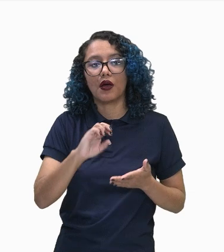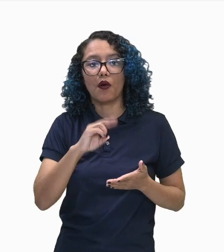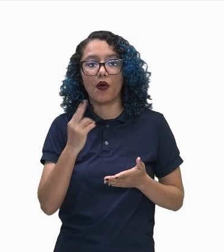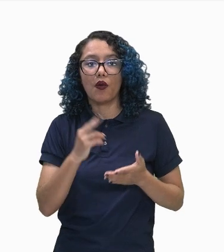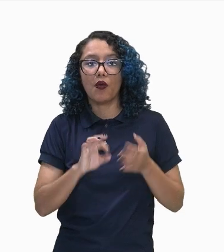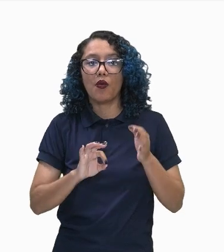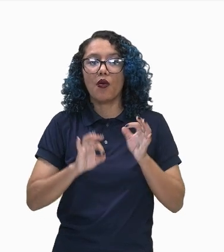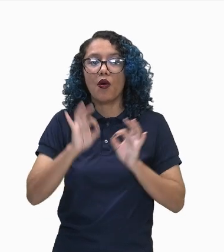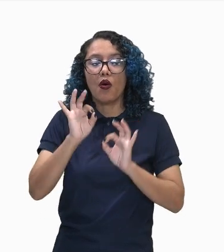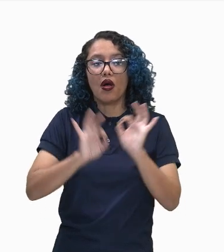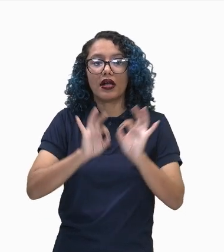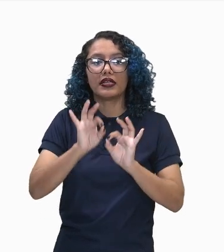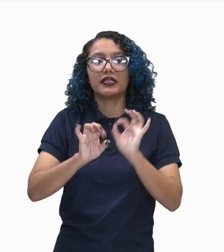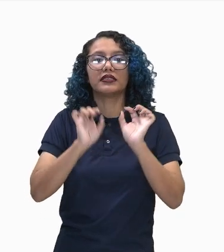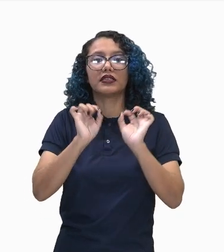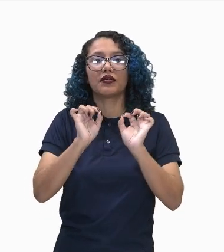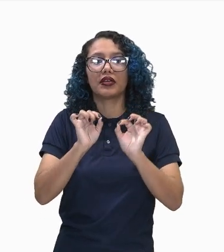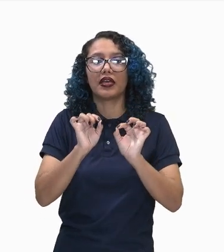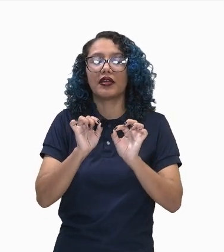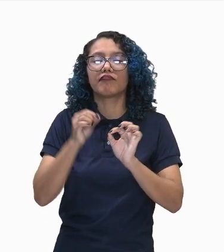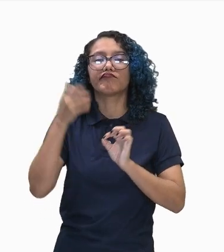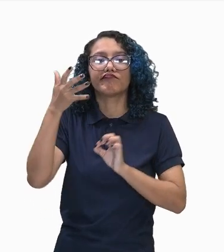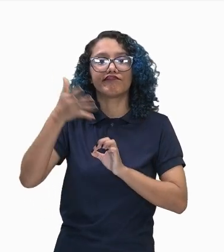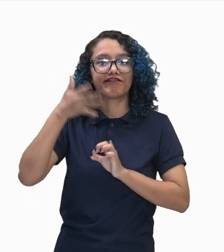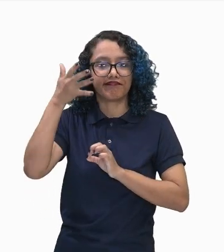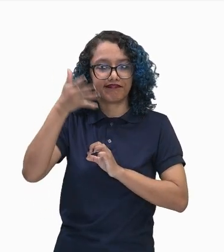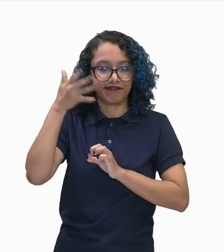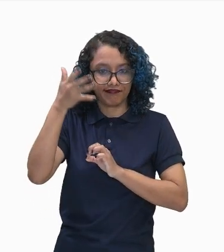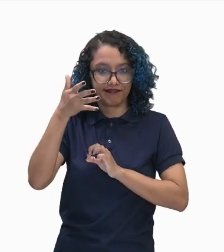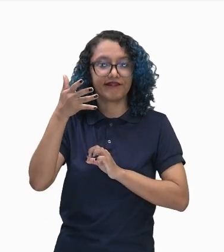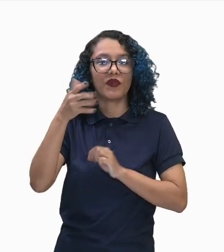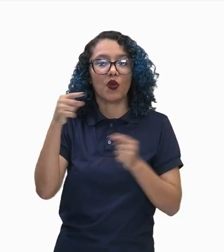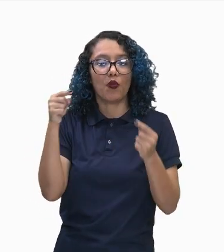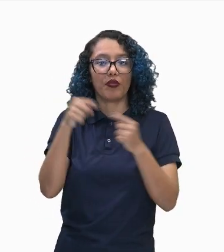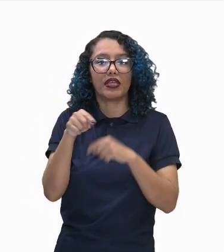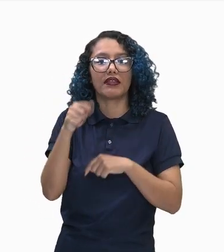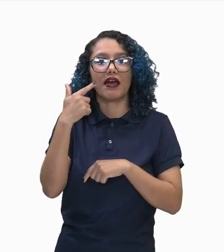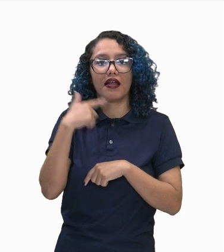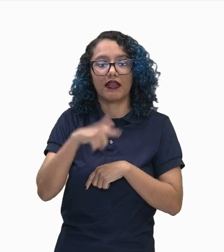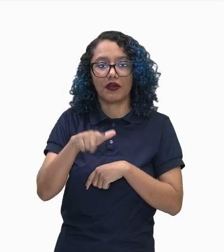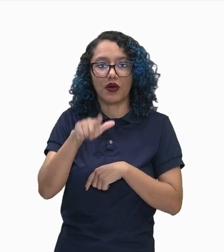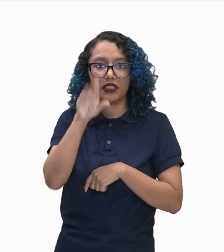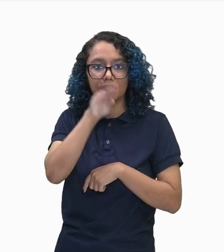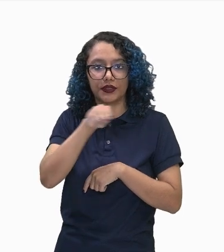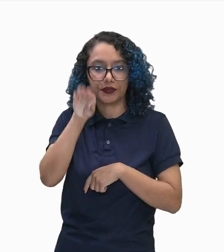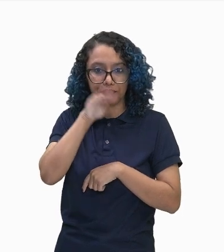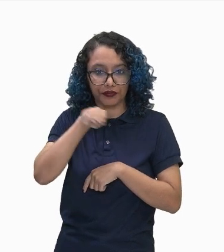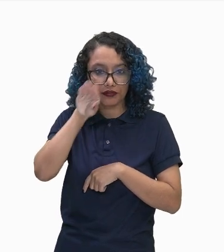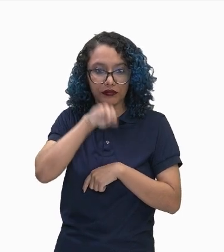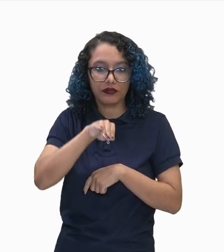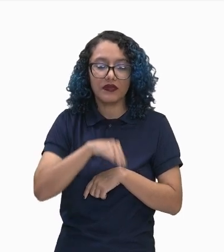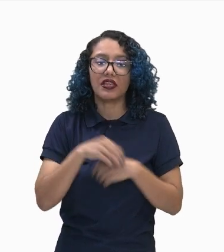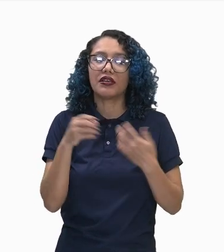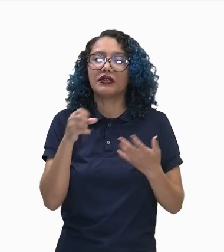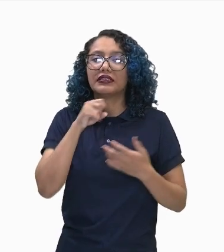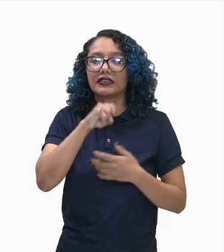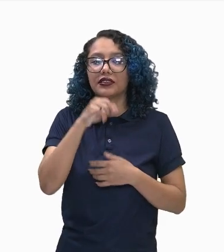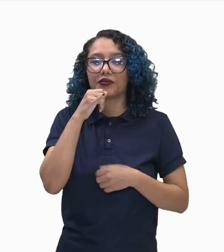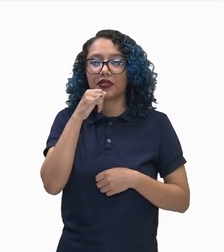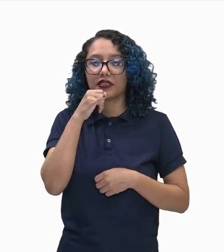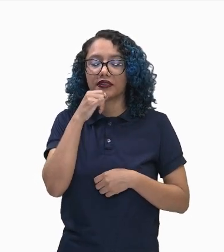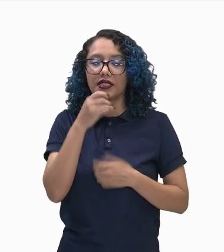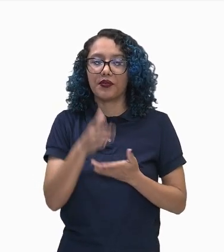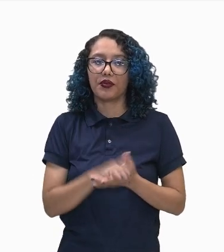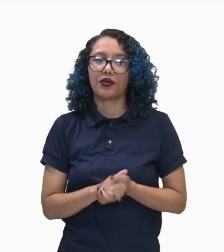numa palestra, linguagem oral. Então, quando eu vou fazer uma palestra, quando eu vou apresentar um trabalho em sala de